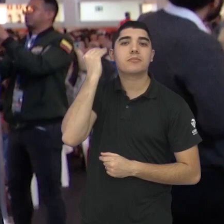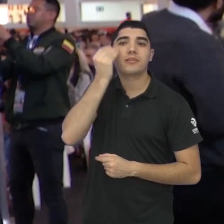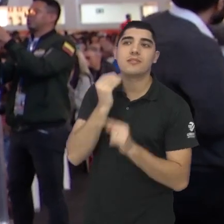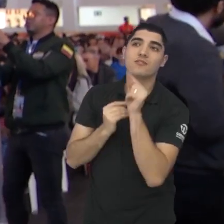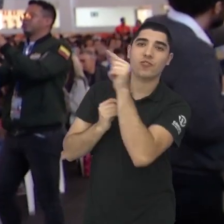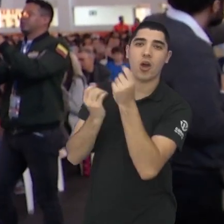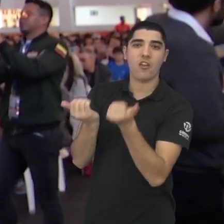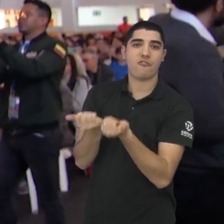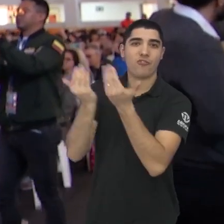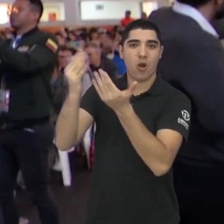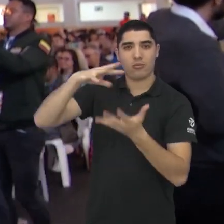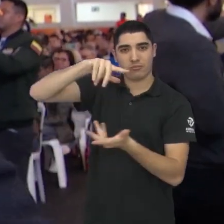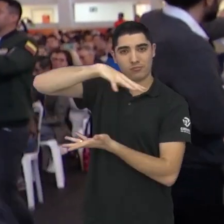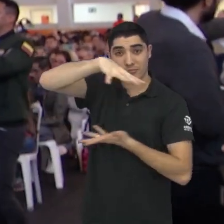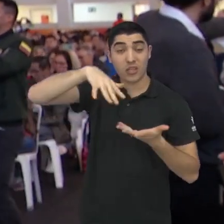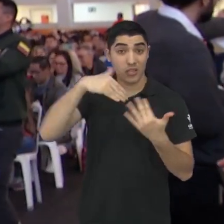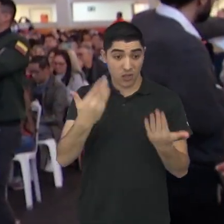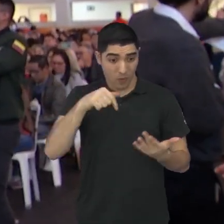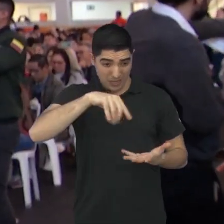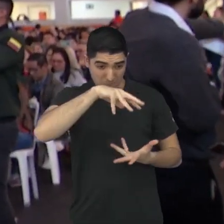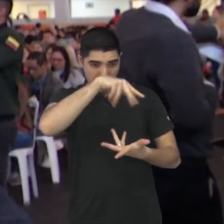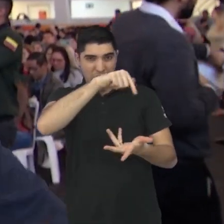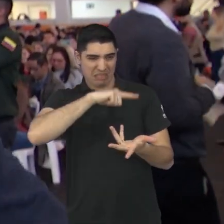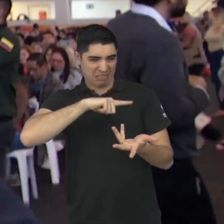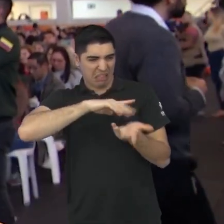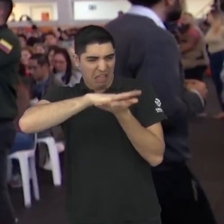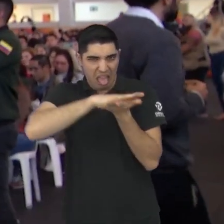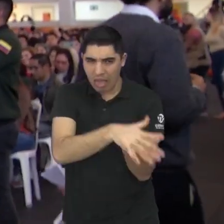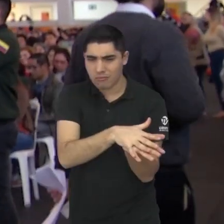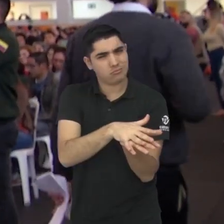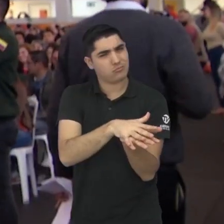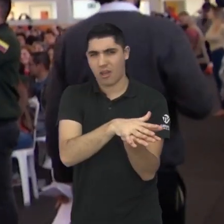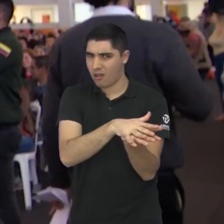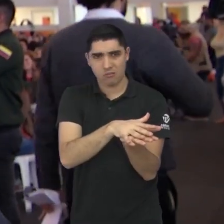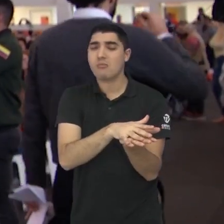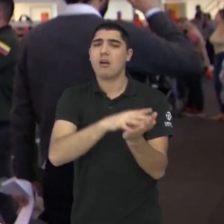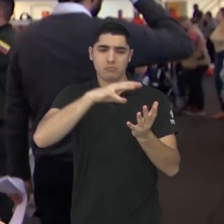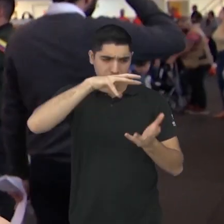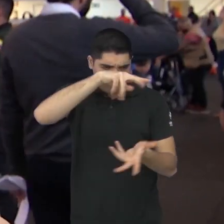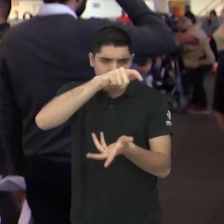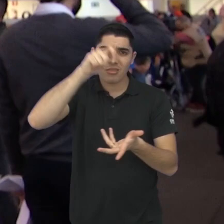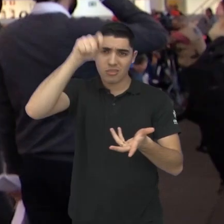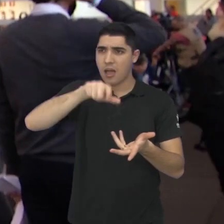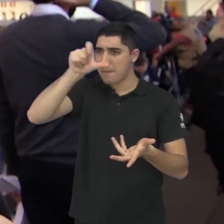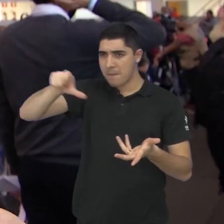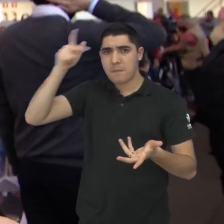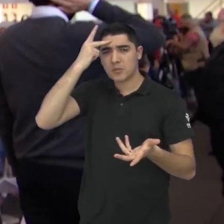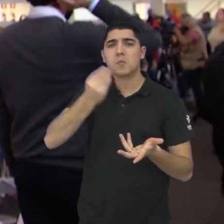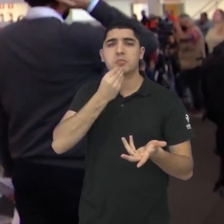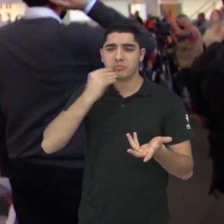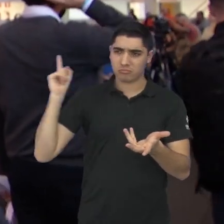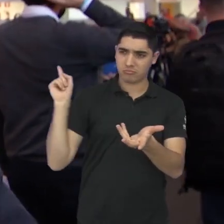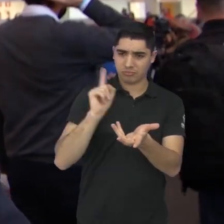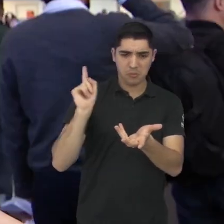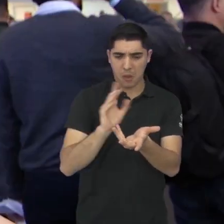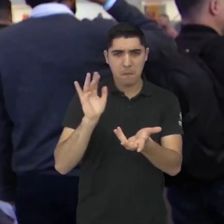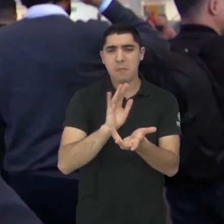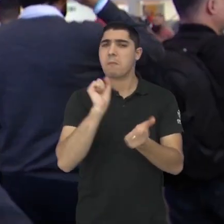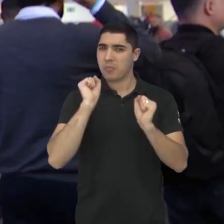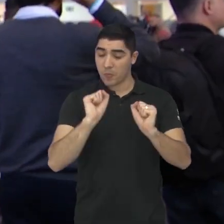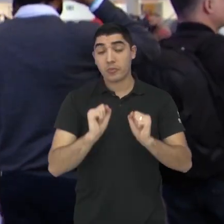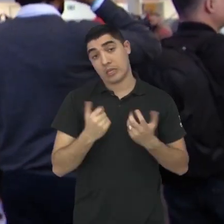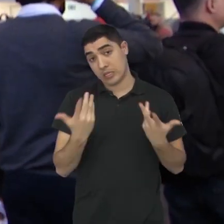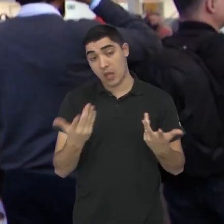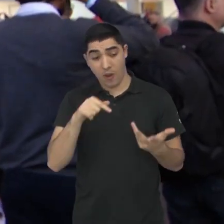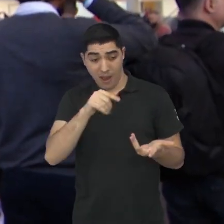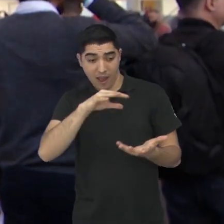nós aprendemos no espaço. Então, não, a Terra não está saturada, sempre há espaço para acomodar as pessoas. Elas